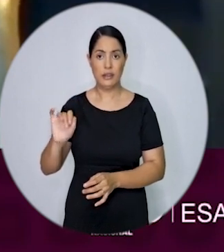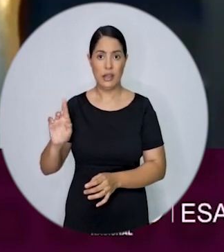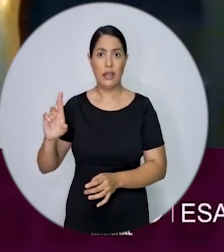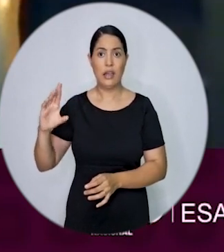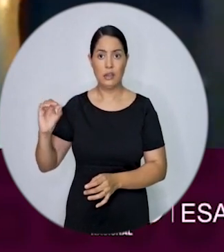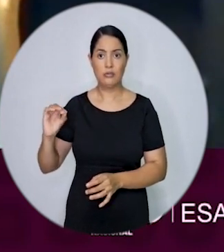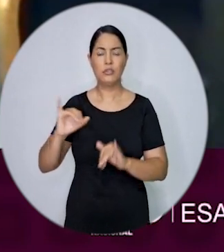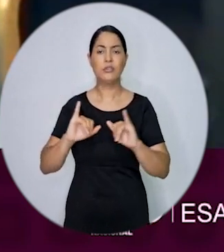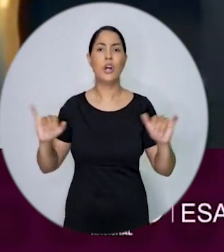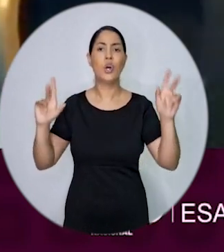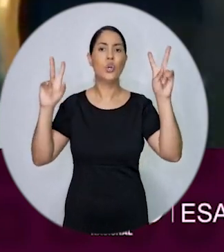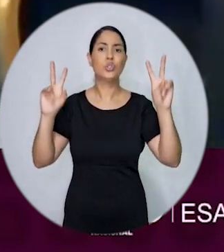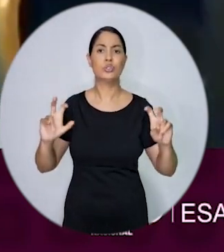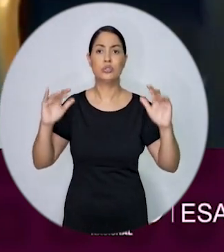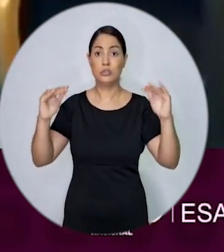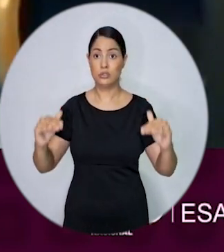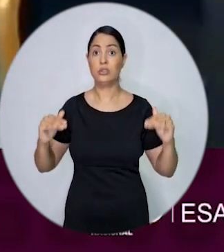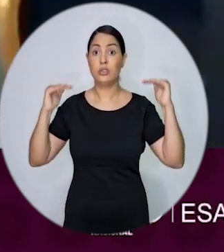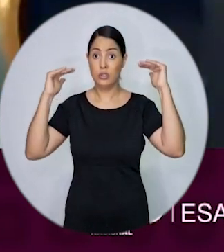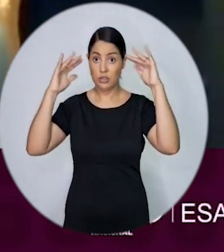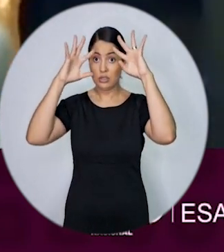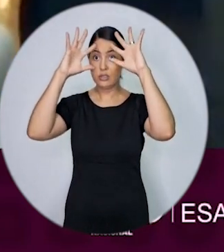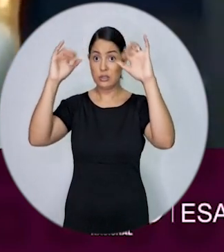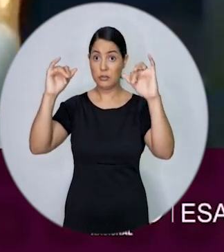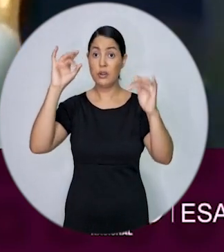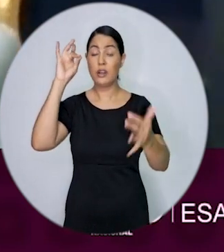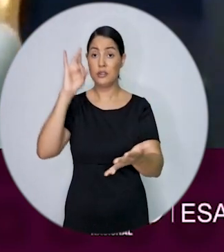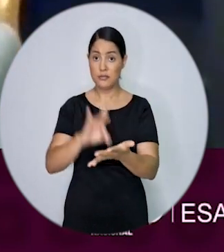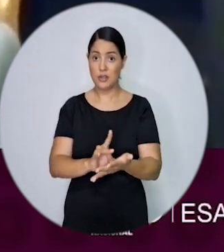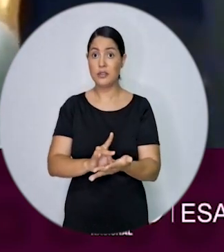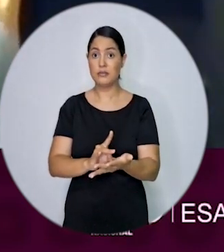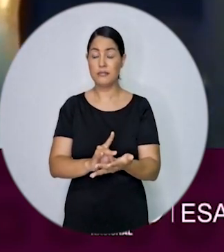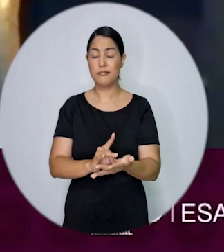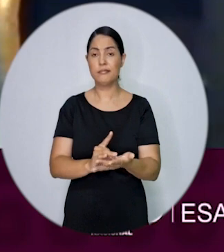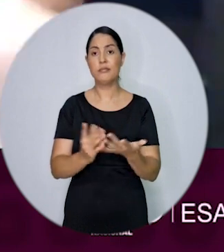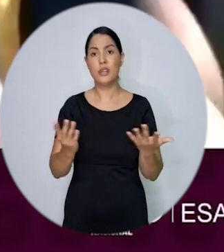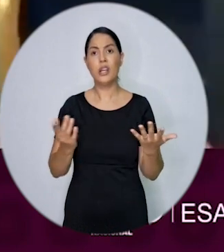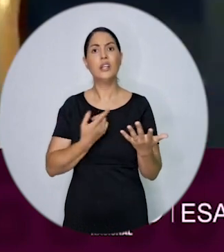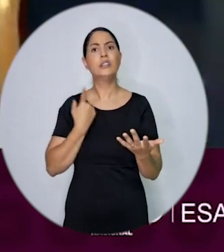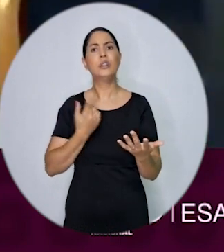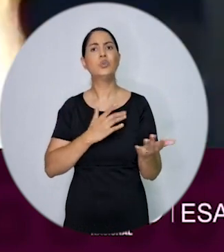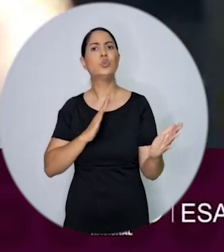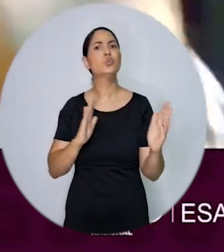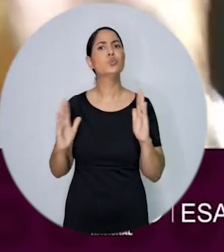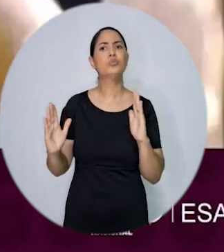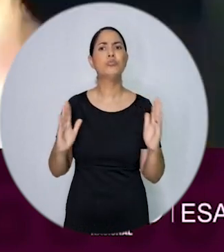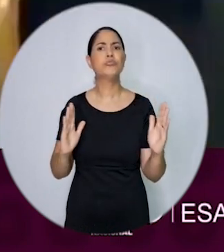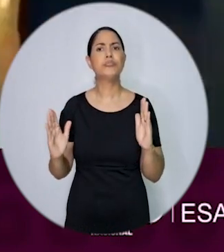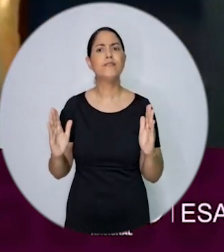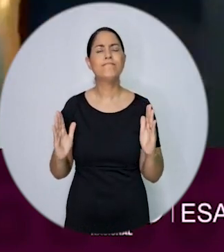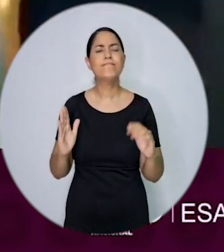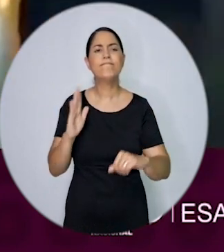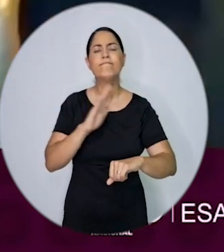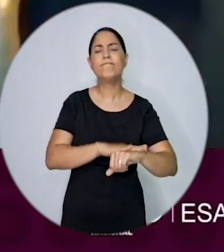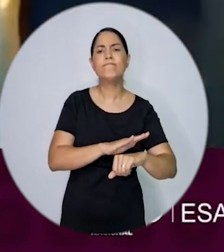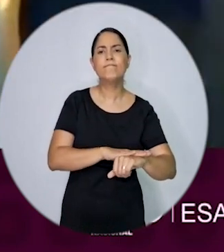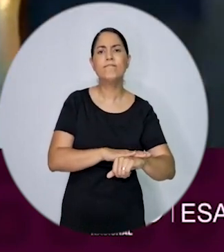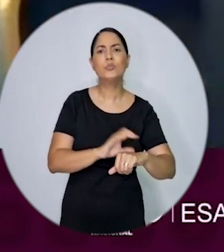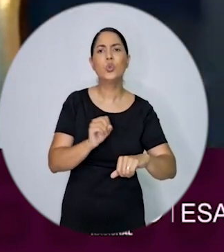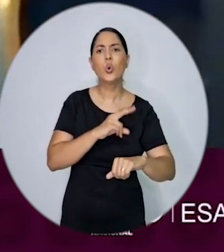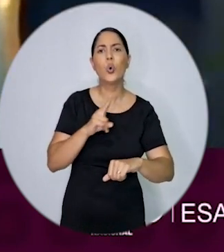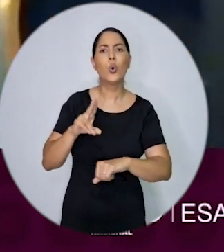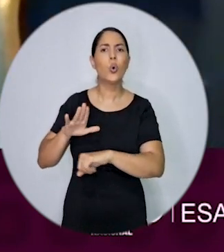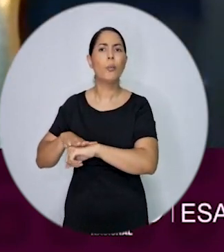julgamentos que acabam decidindo as causas. Num período de tempo ou num momento